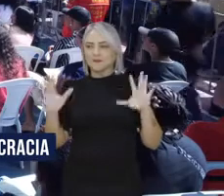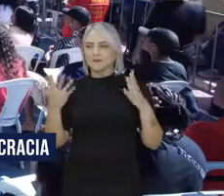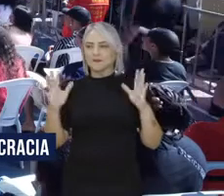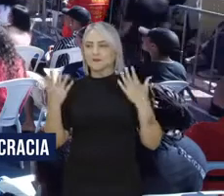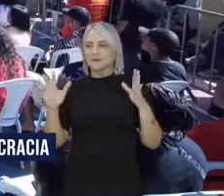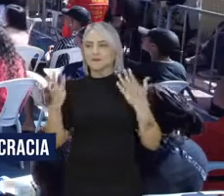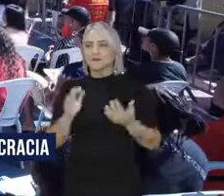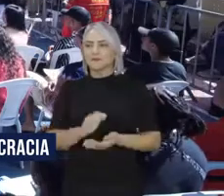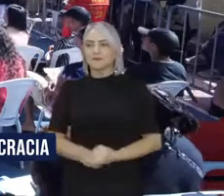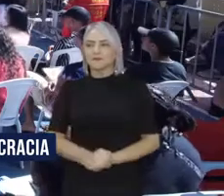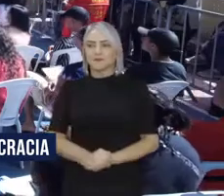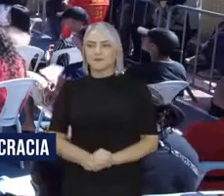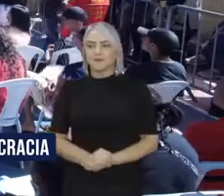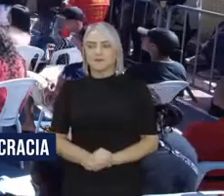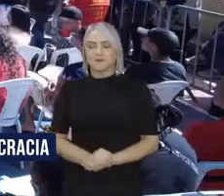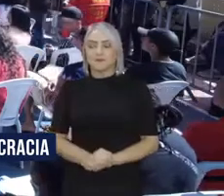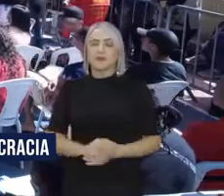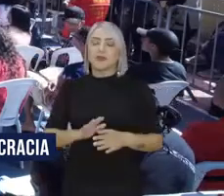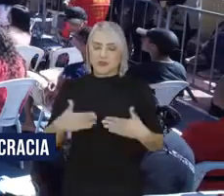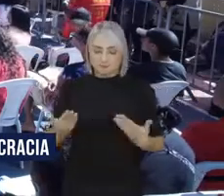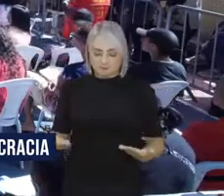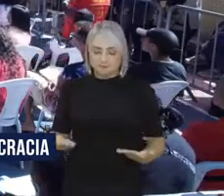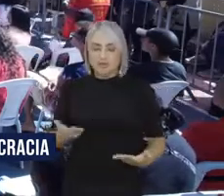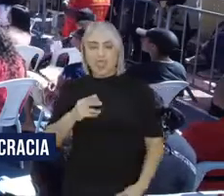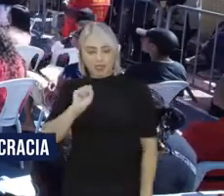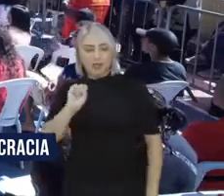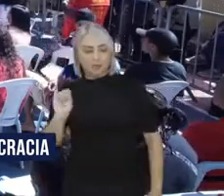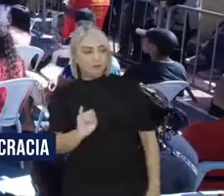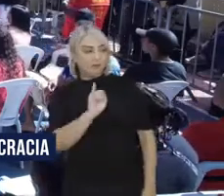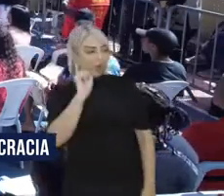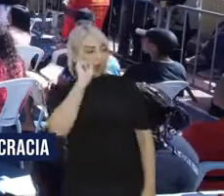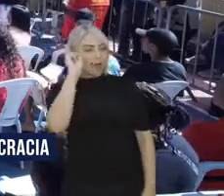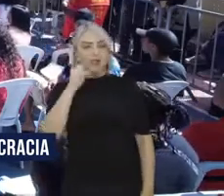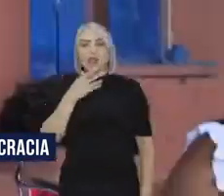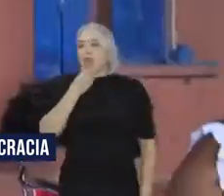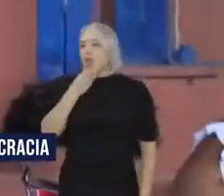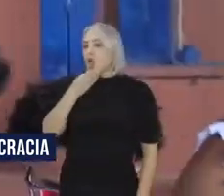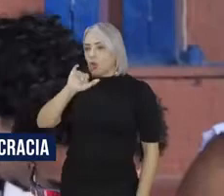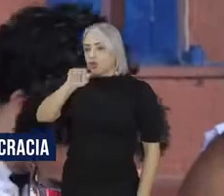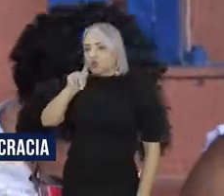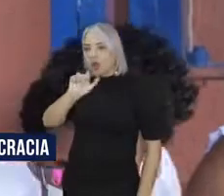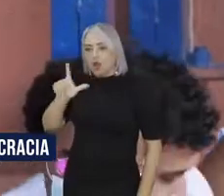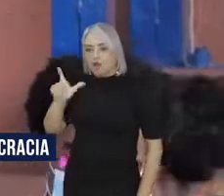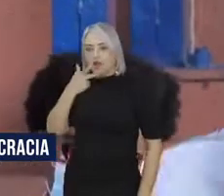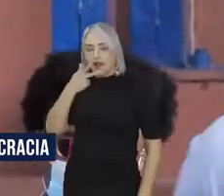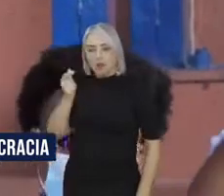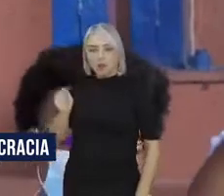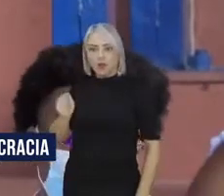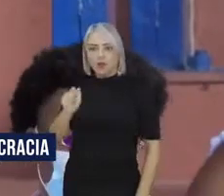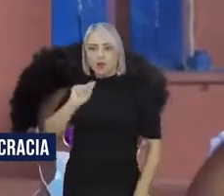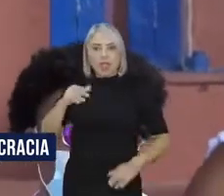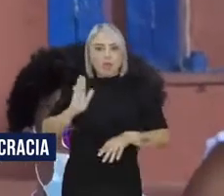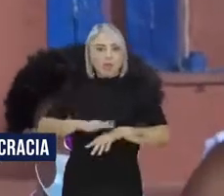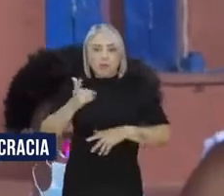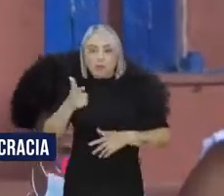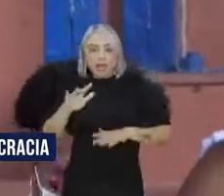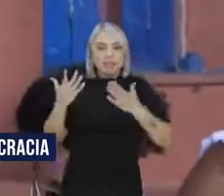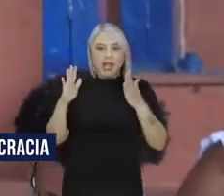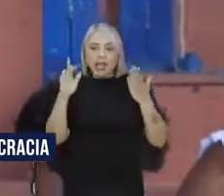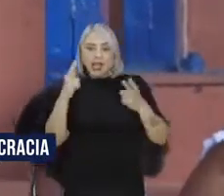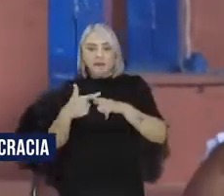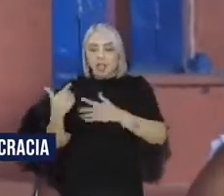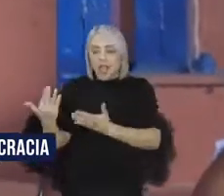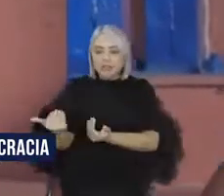E, gente, super importante isso que o João falou. Quero mais uma salva de palmas. Porque, gente, a juventude tem que lutar. Porque lá